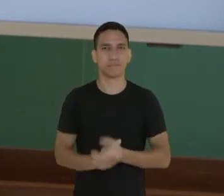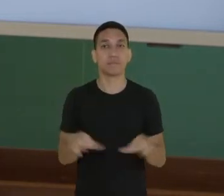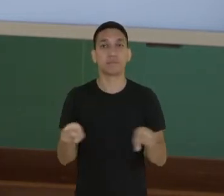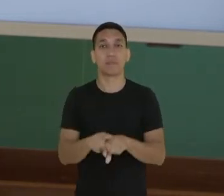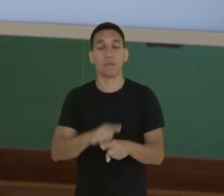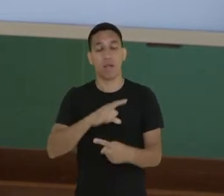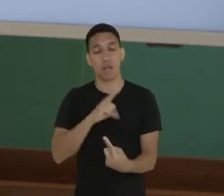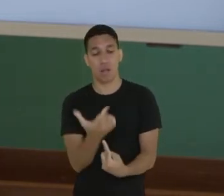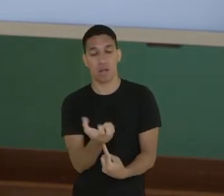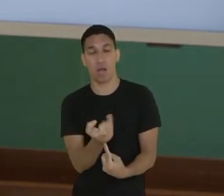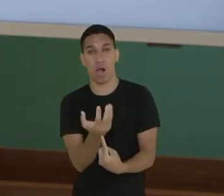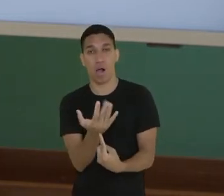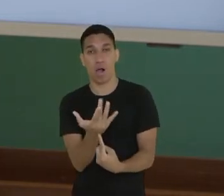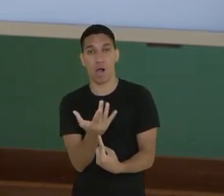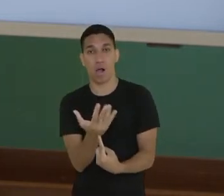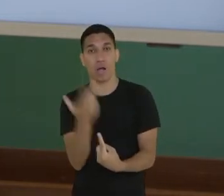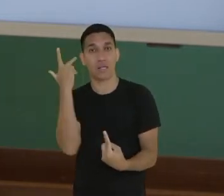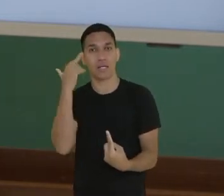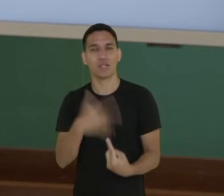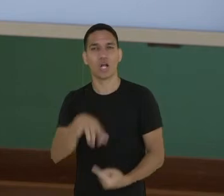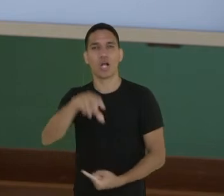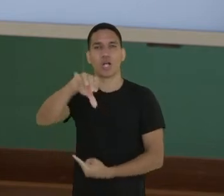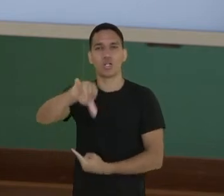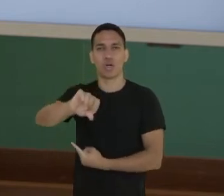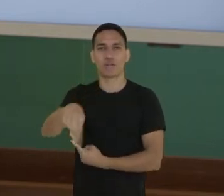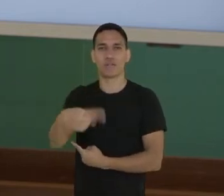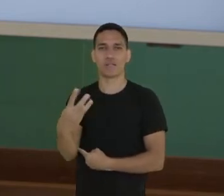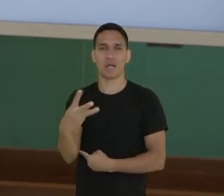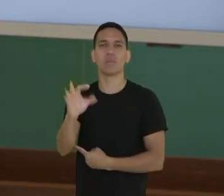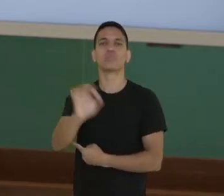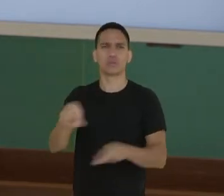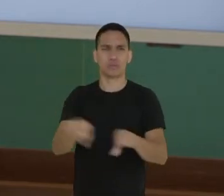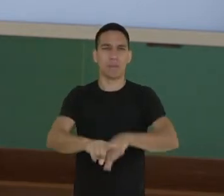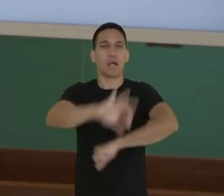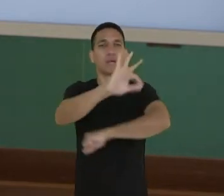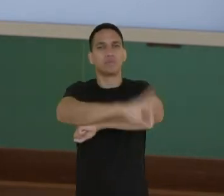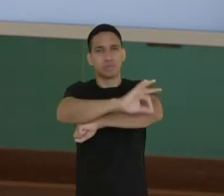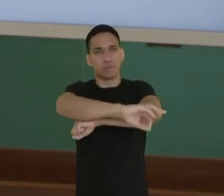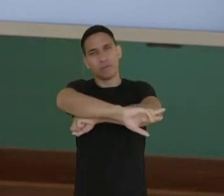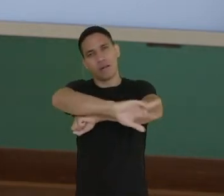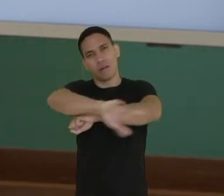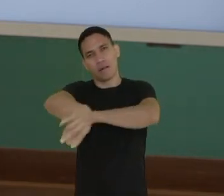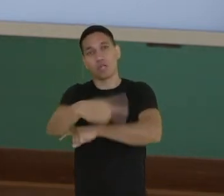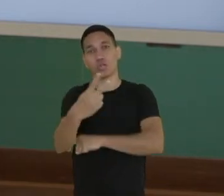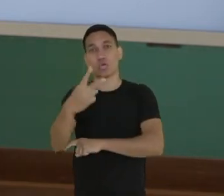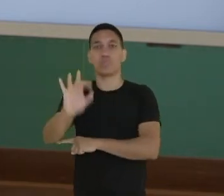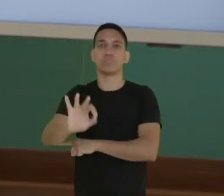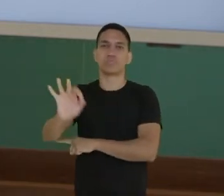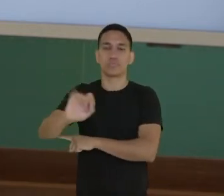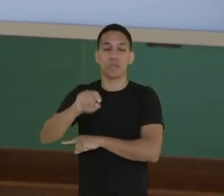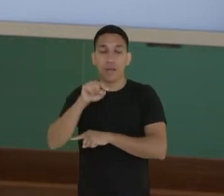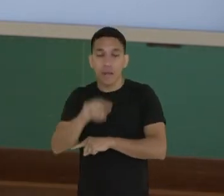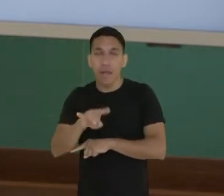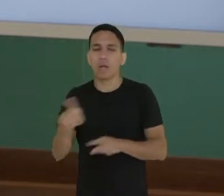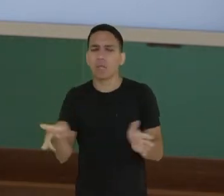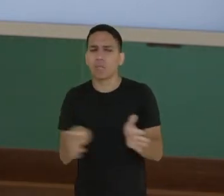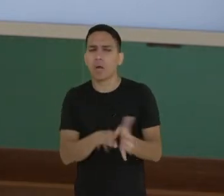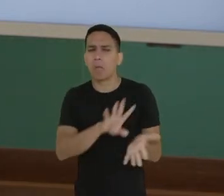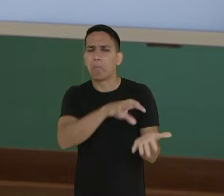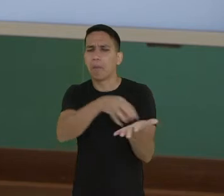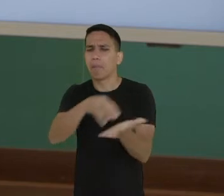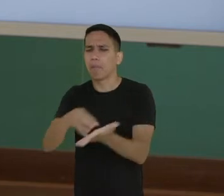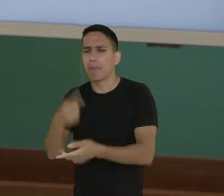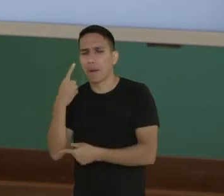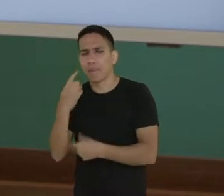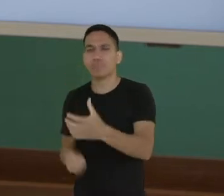gás natural, 9,3% e derivados do petróleo, 2%. E nessa parte de matriz